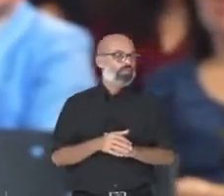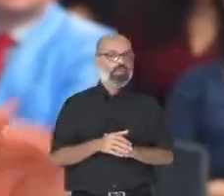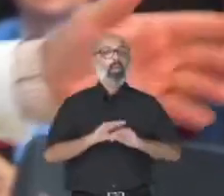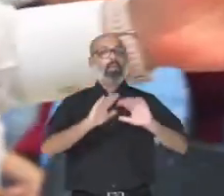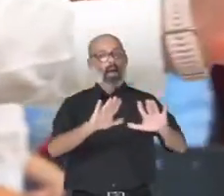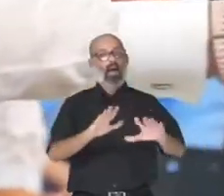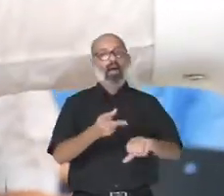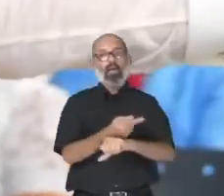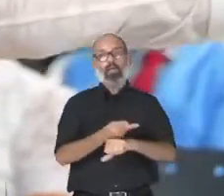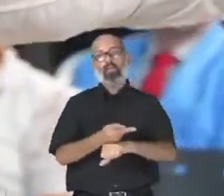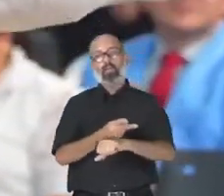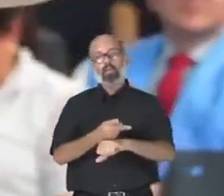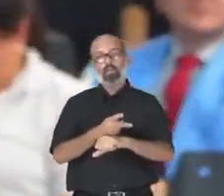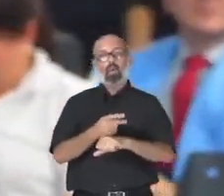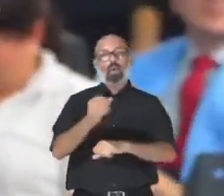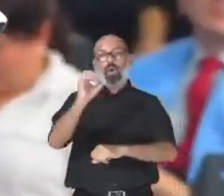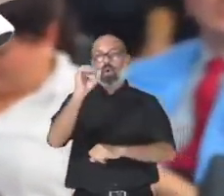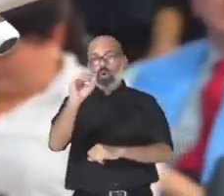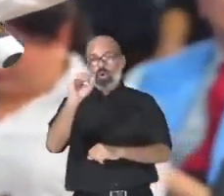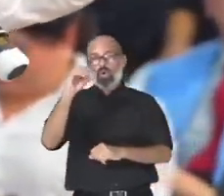mas procure receber o,